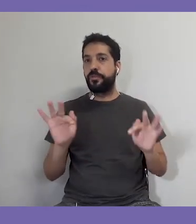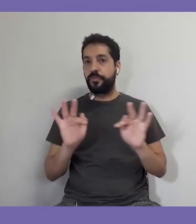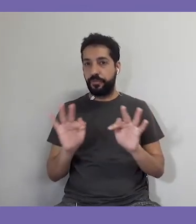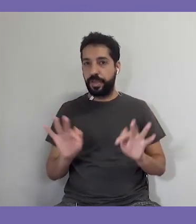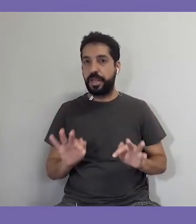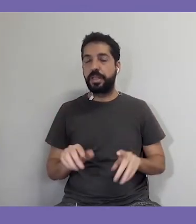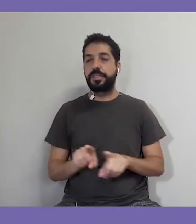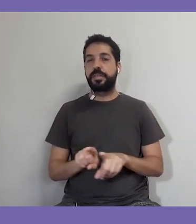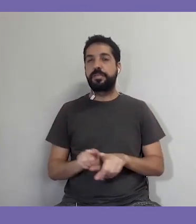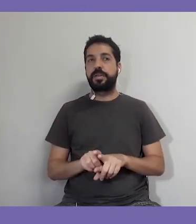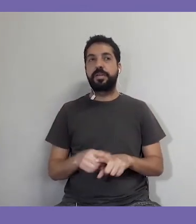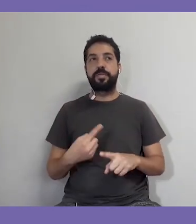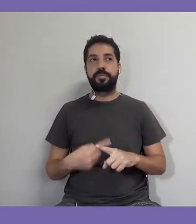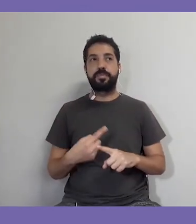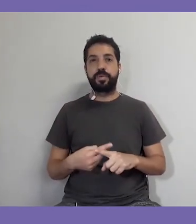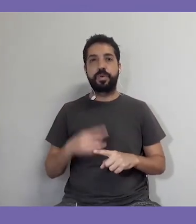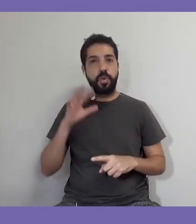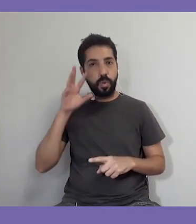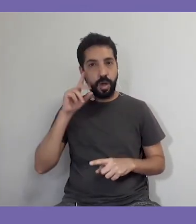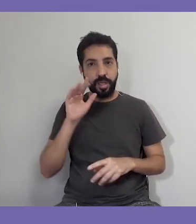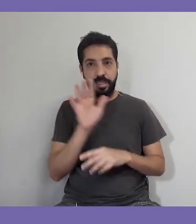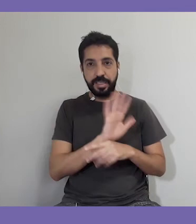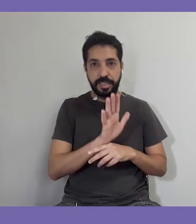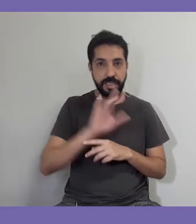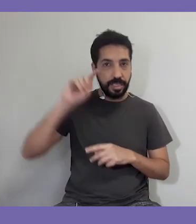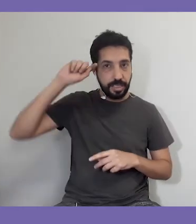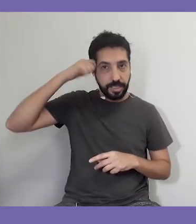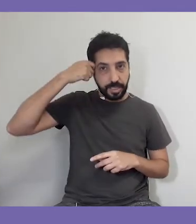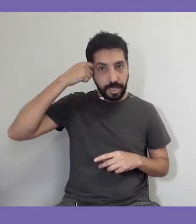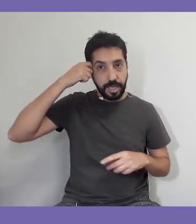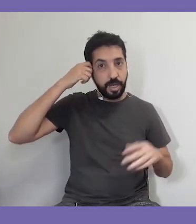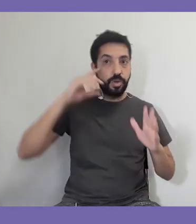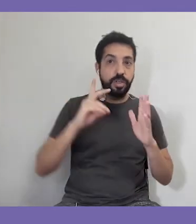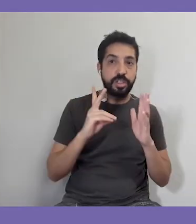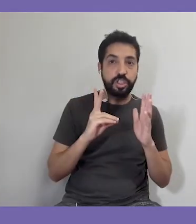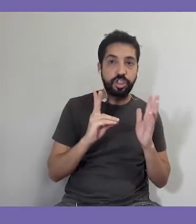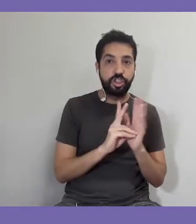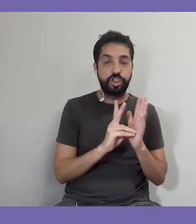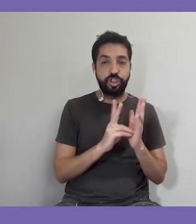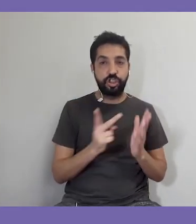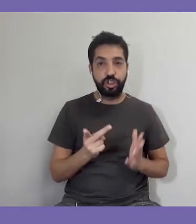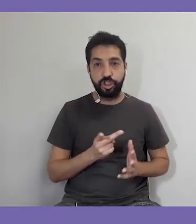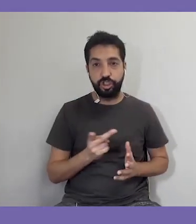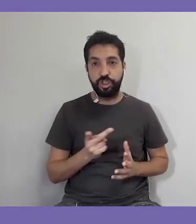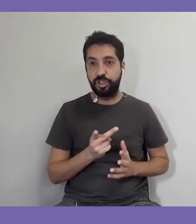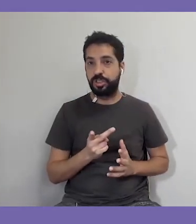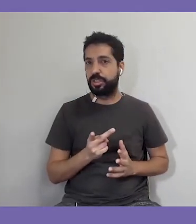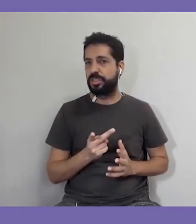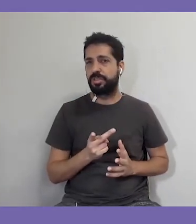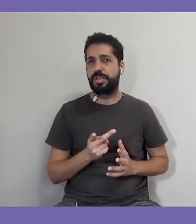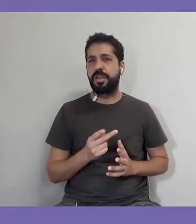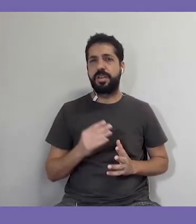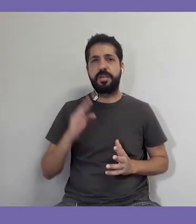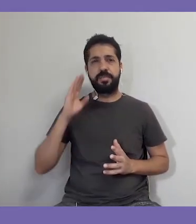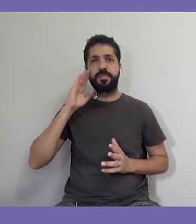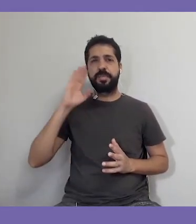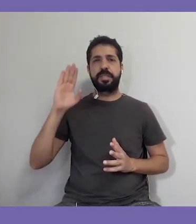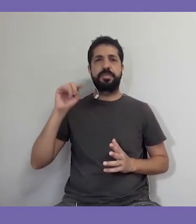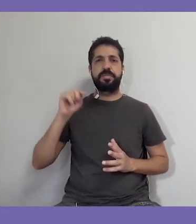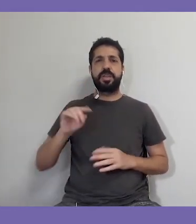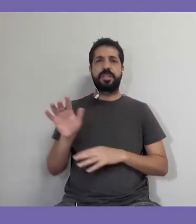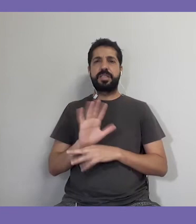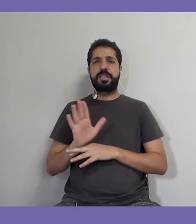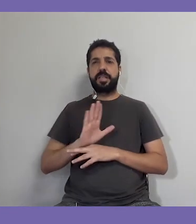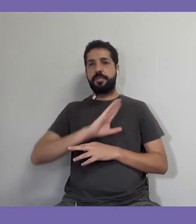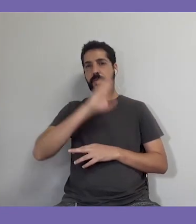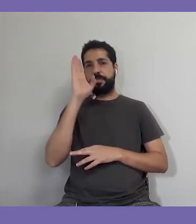muito feliz também, que eu considero o cinema negro, junto com o cinema indígena, a vanguarda assim,